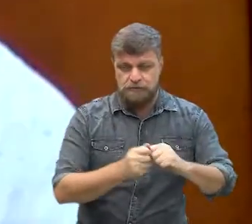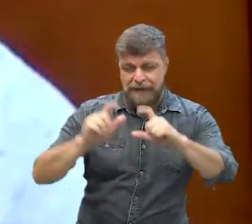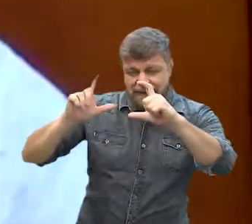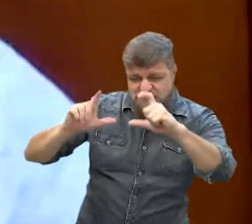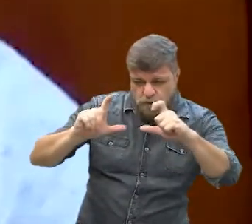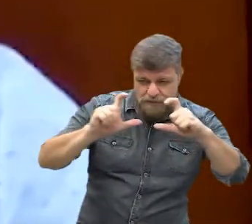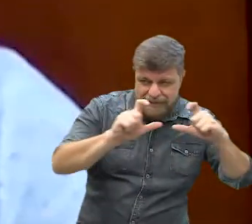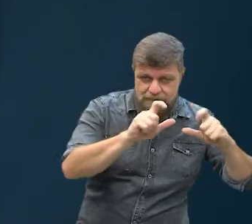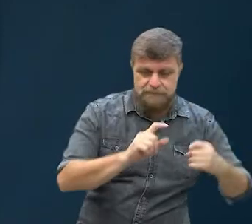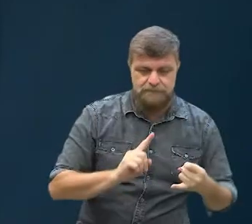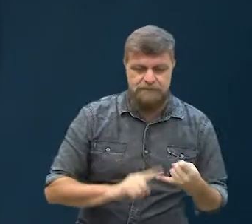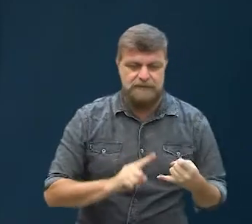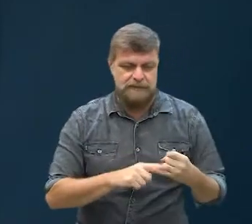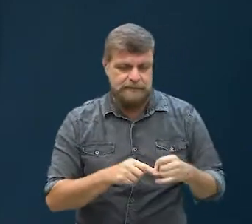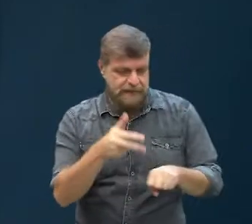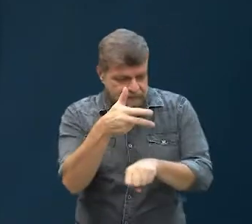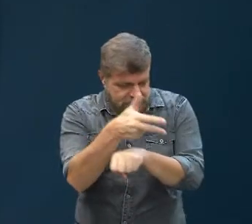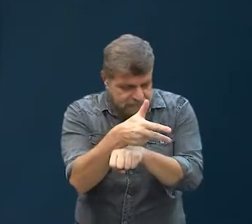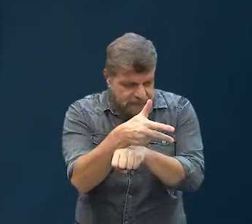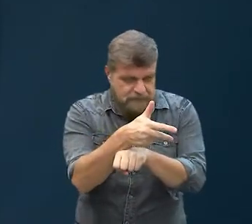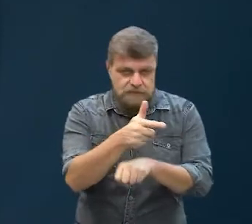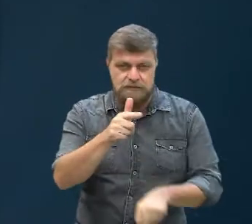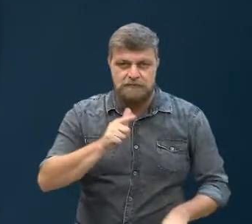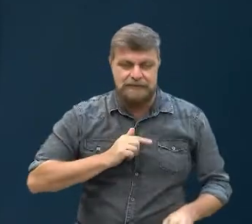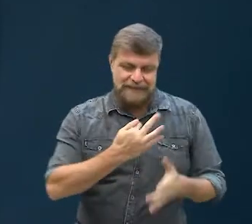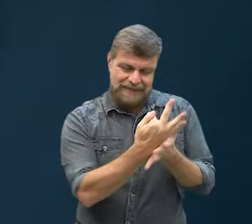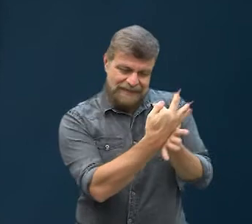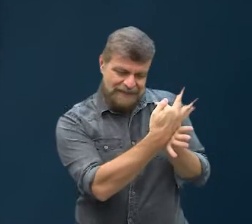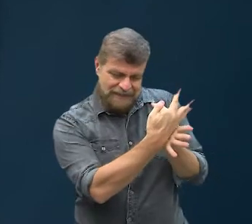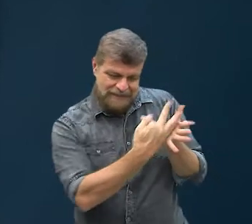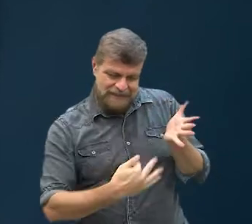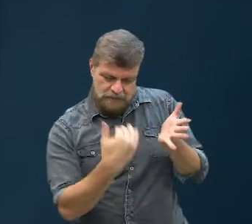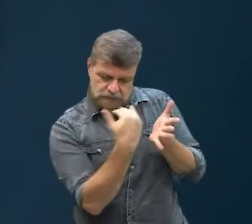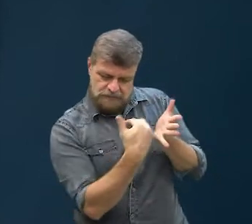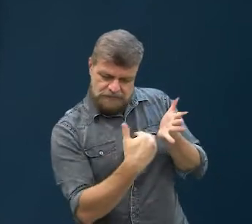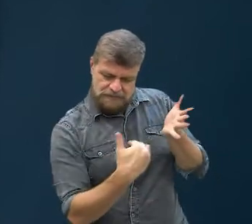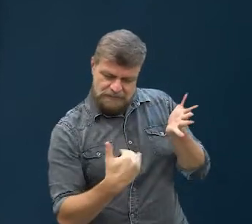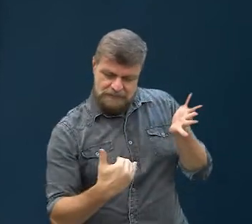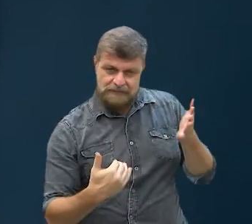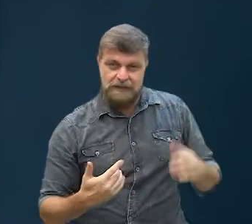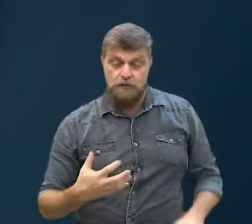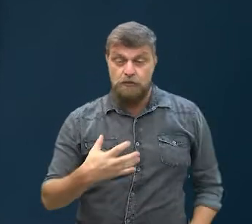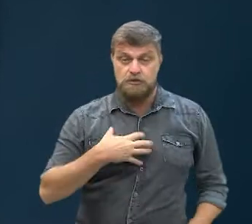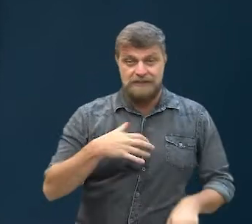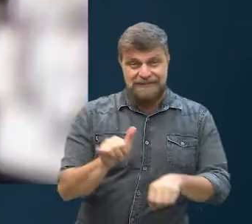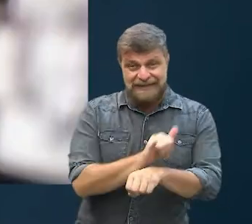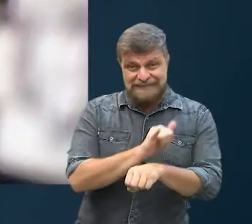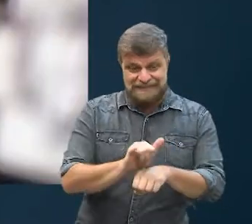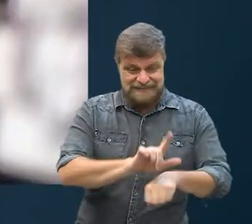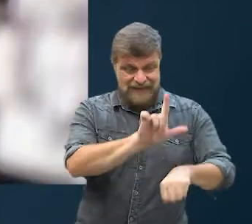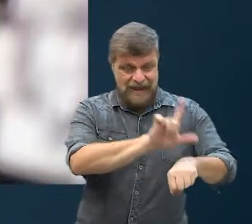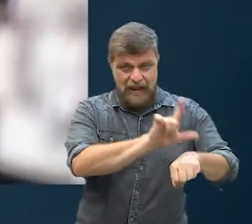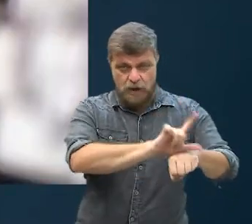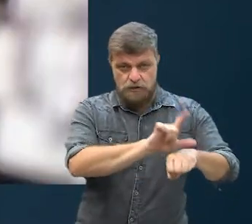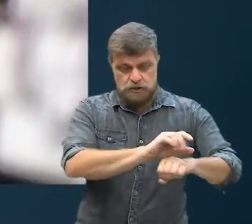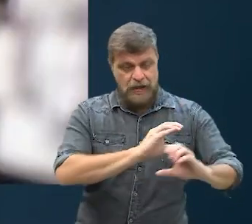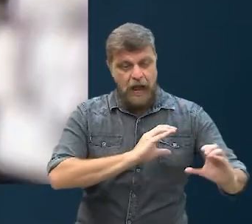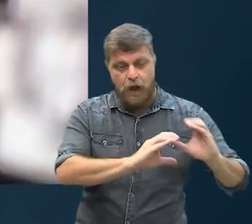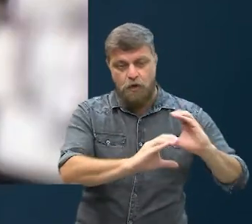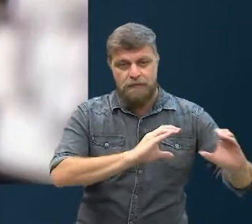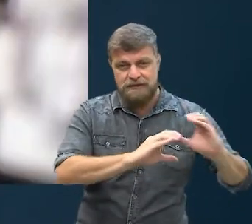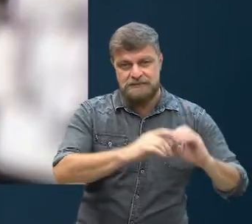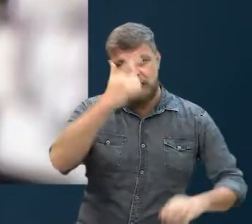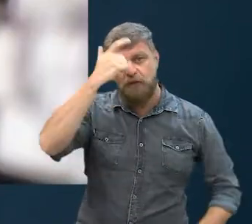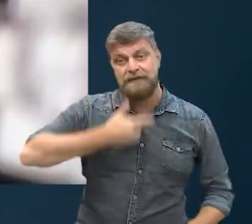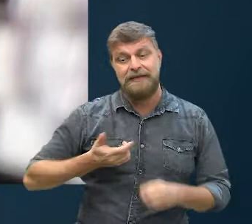à fotografia, a vídeo, a construção de texto, toda a forma como eu vou me comunicar pela hamburgueria, eu trago